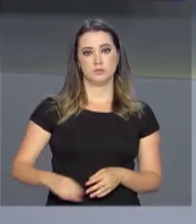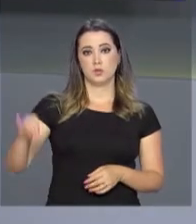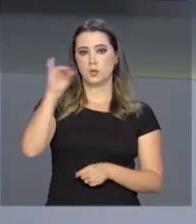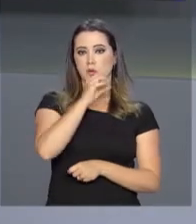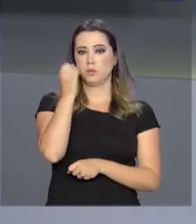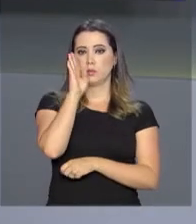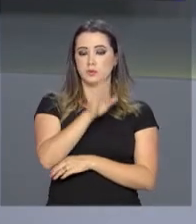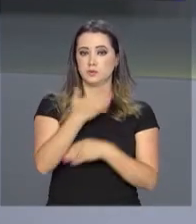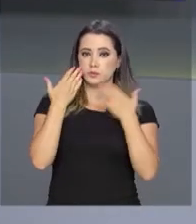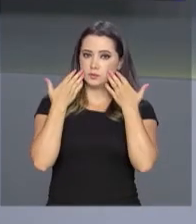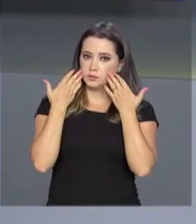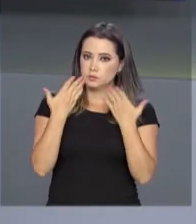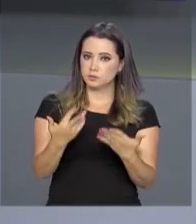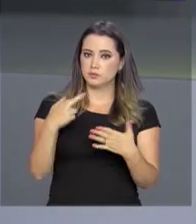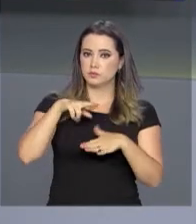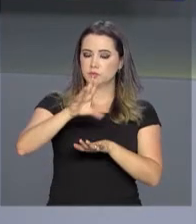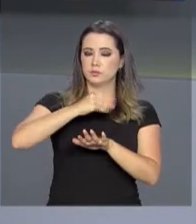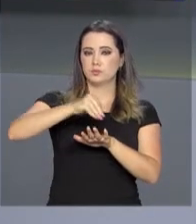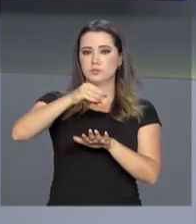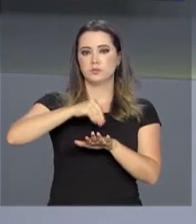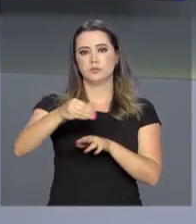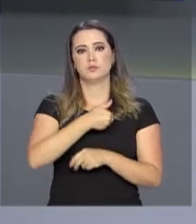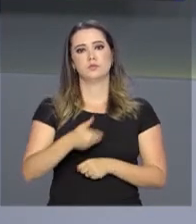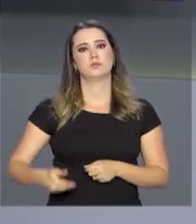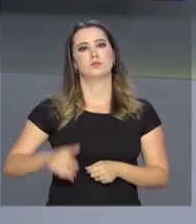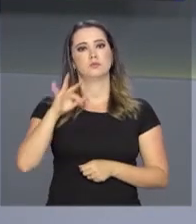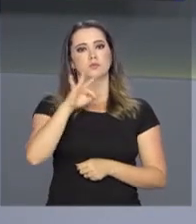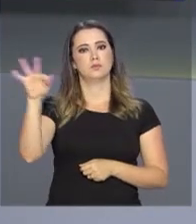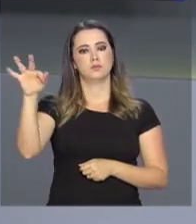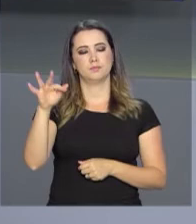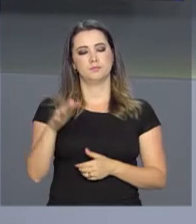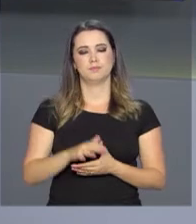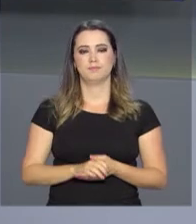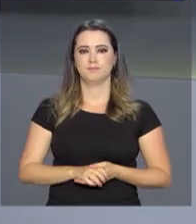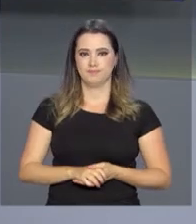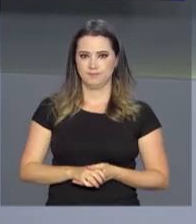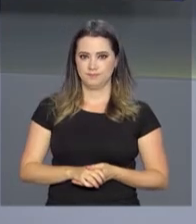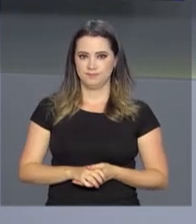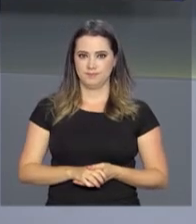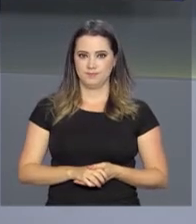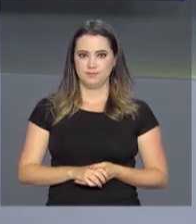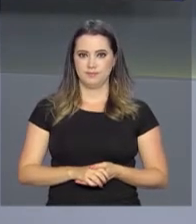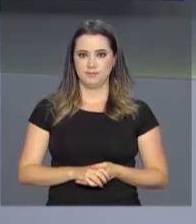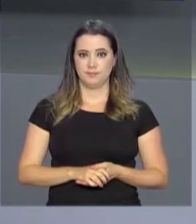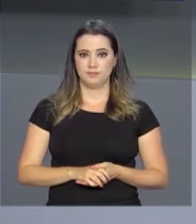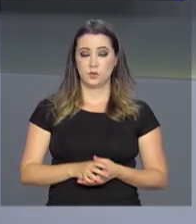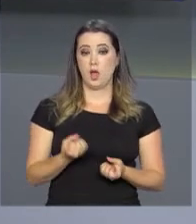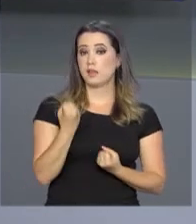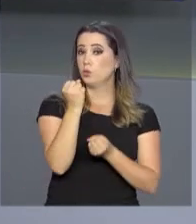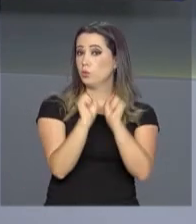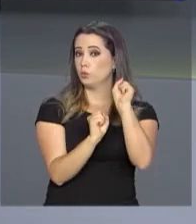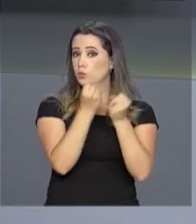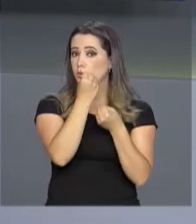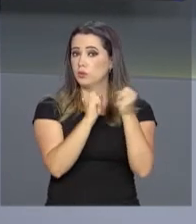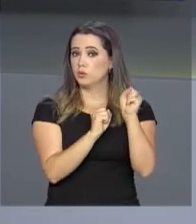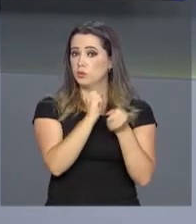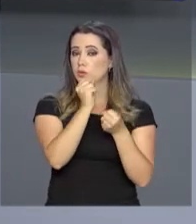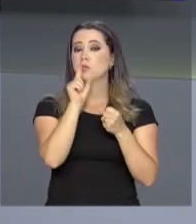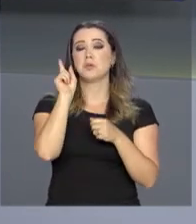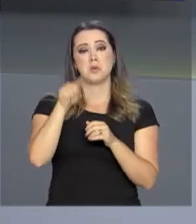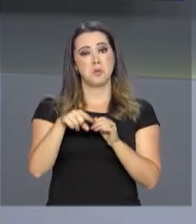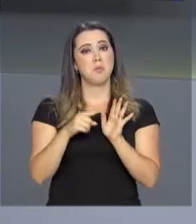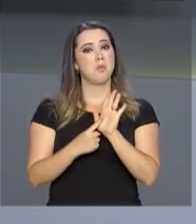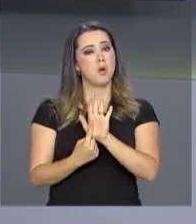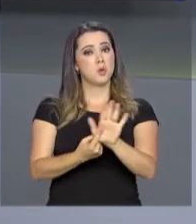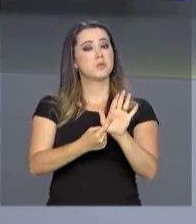Olá, boa tarde. Estamos no ar com as notícias do governo federal aqui no Repórter NBR. A produção industrial do país